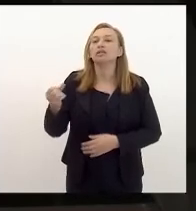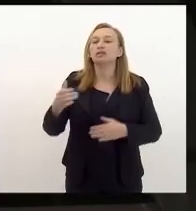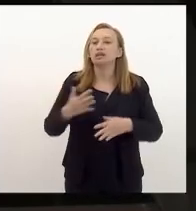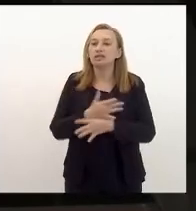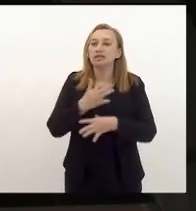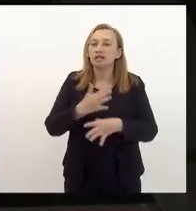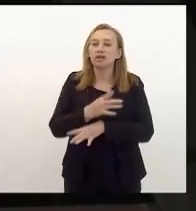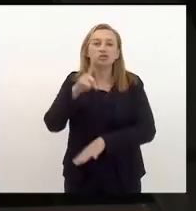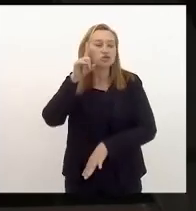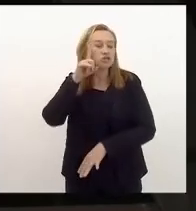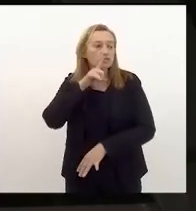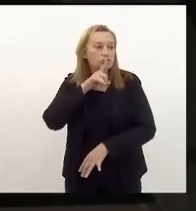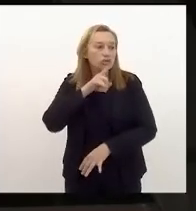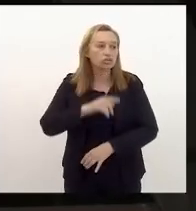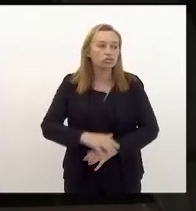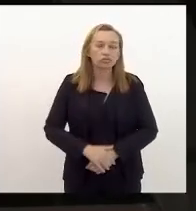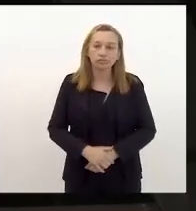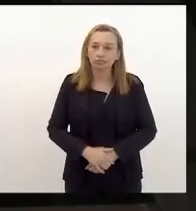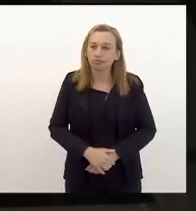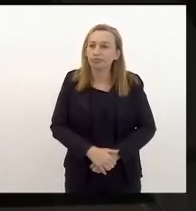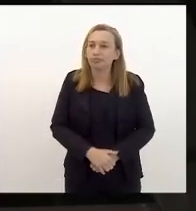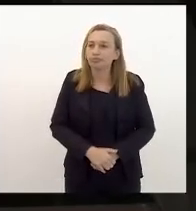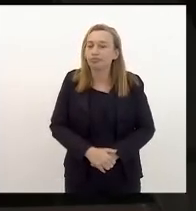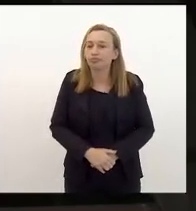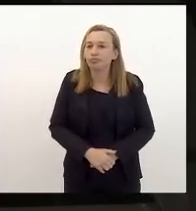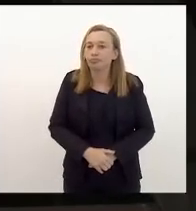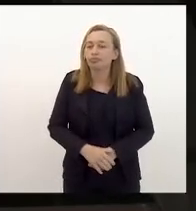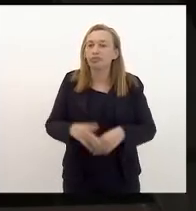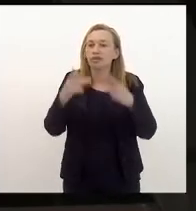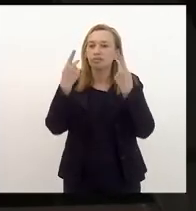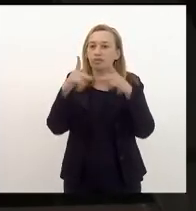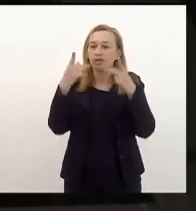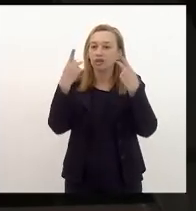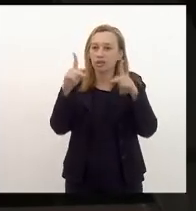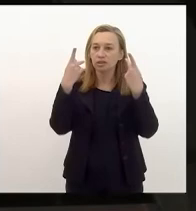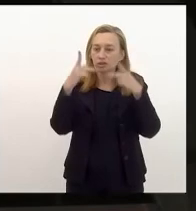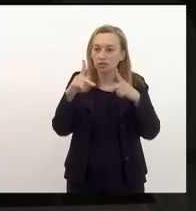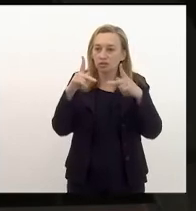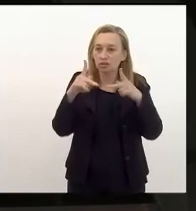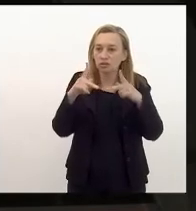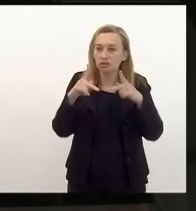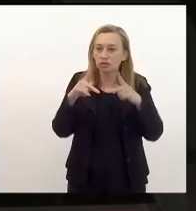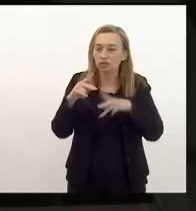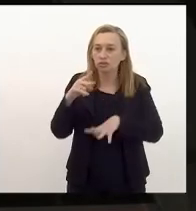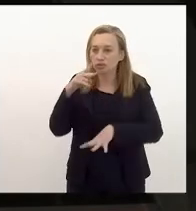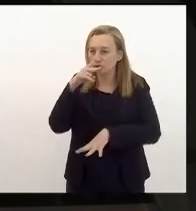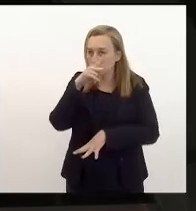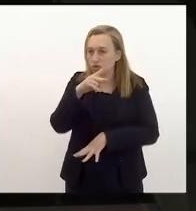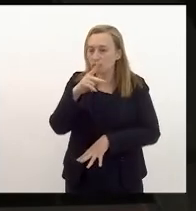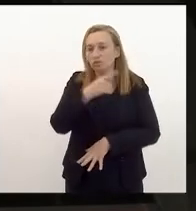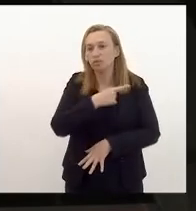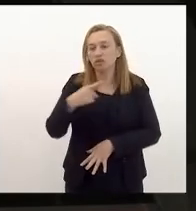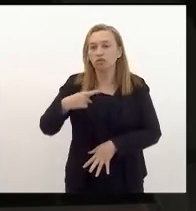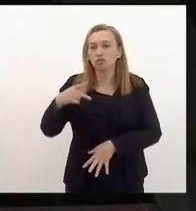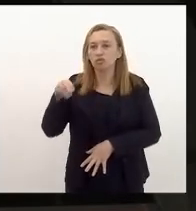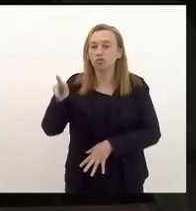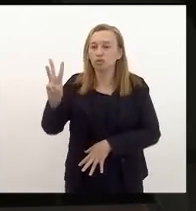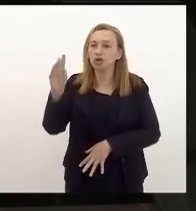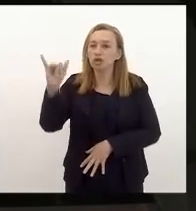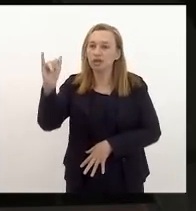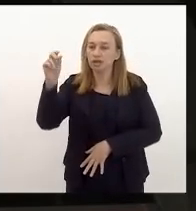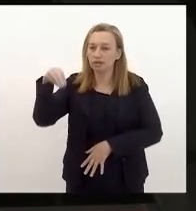Estados Unidos, impulsionado pelas pregações fervorosas do pastor William